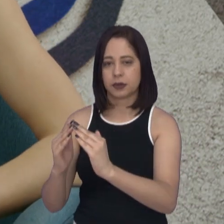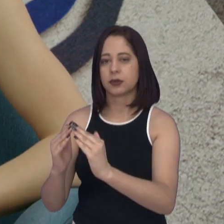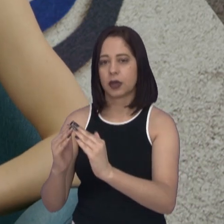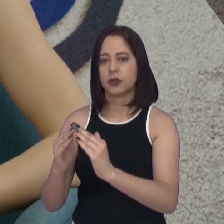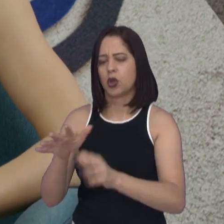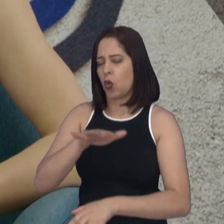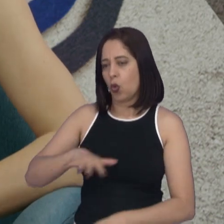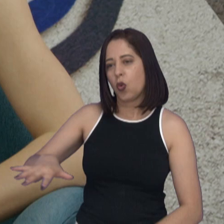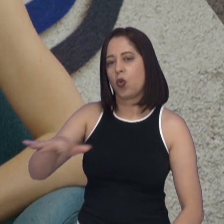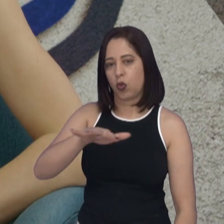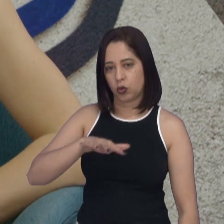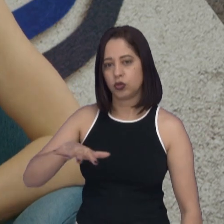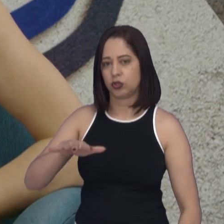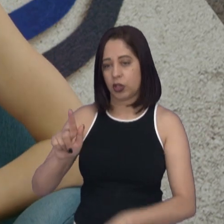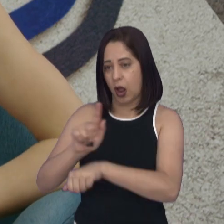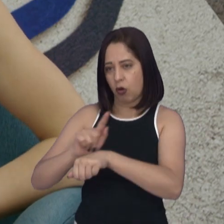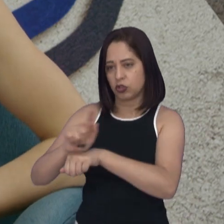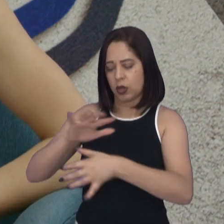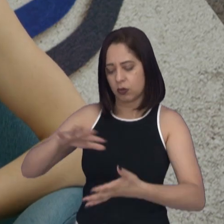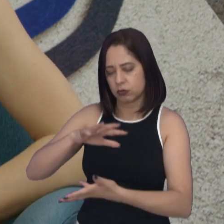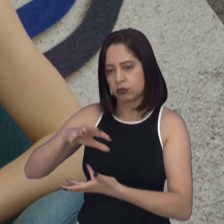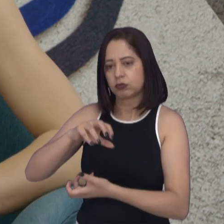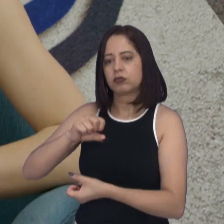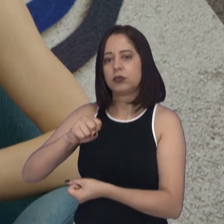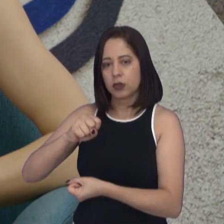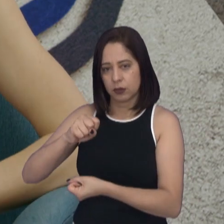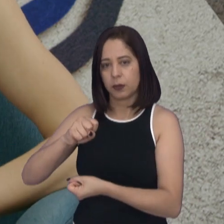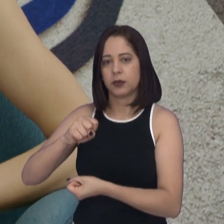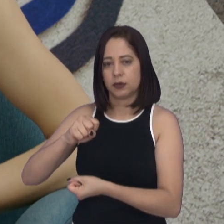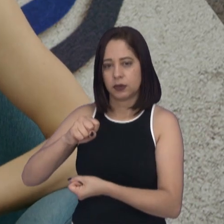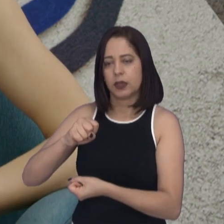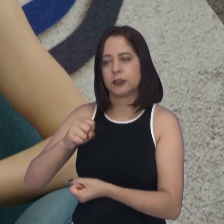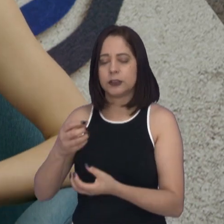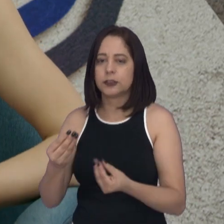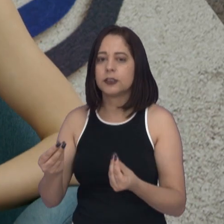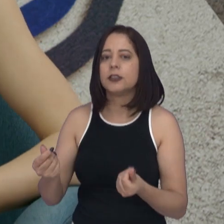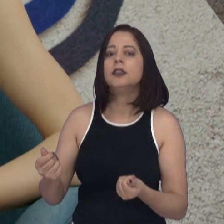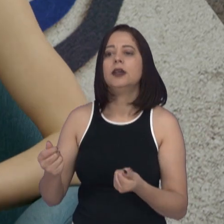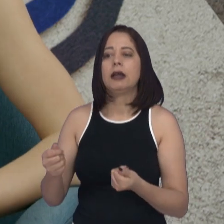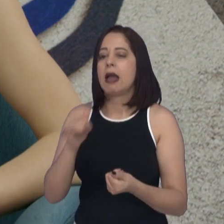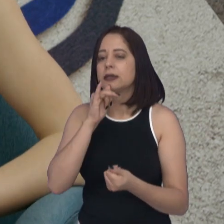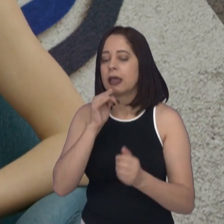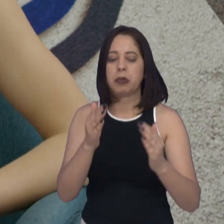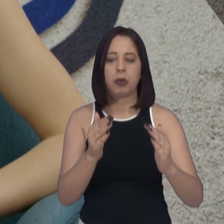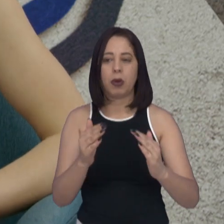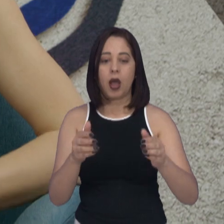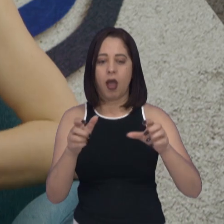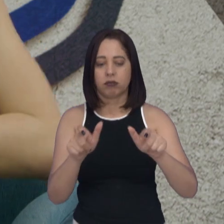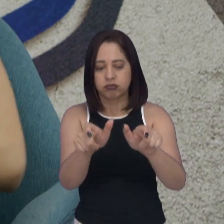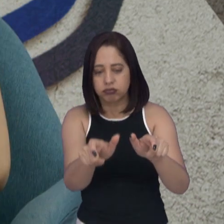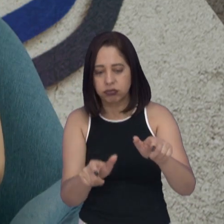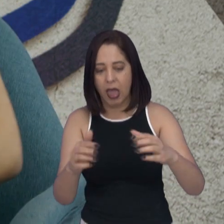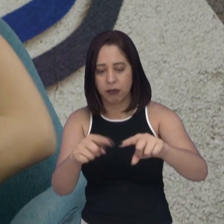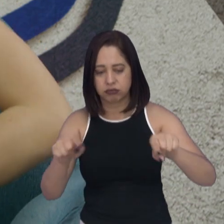forma geral, para que seja uma gestão mais sustentável, né, de âmbitos de assentamentos, enfim. E aí eu fui